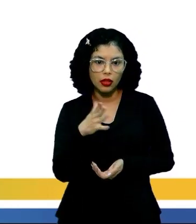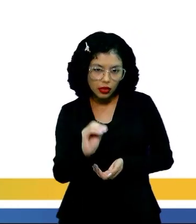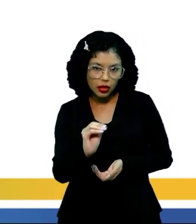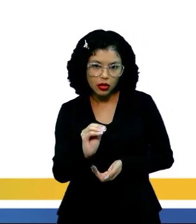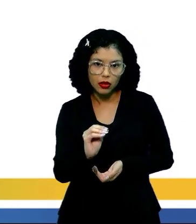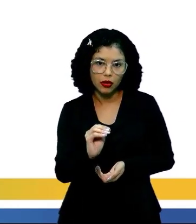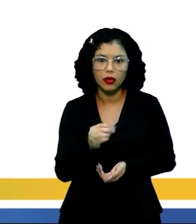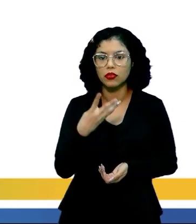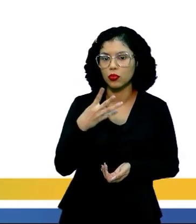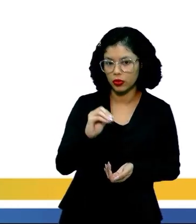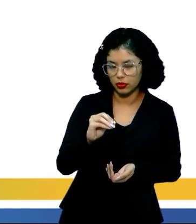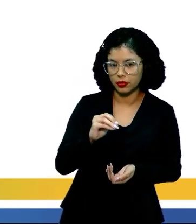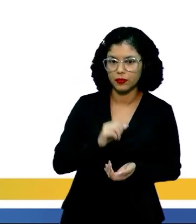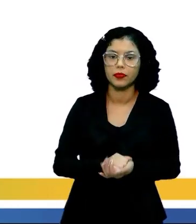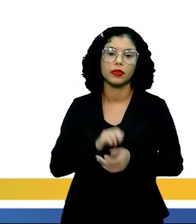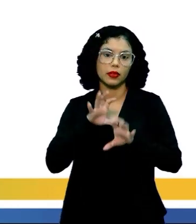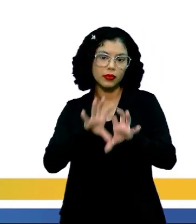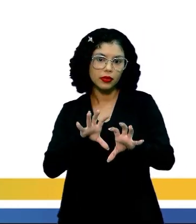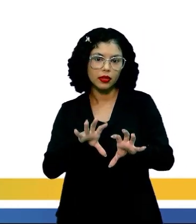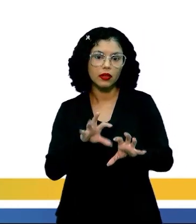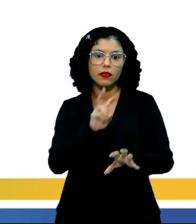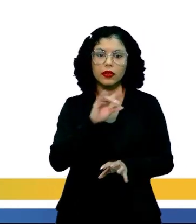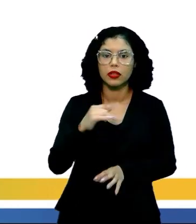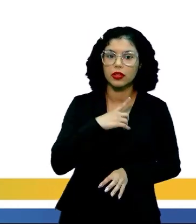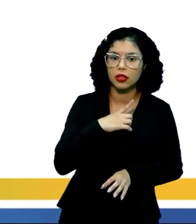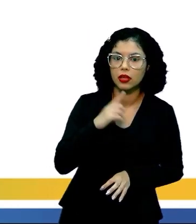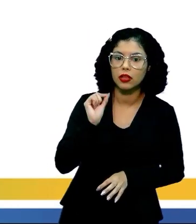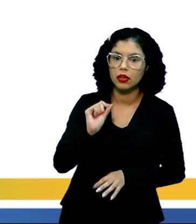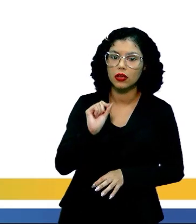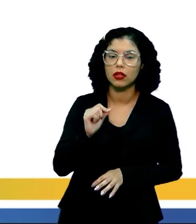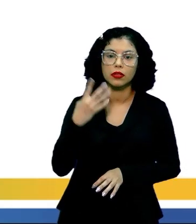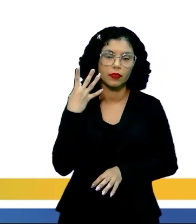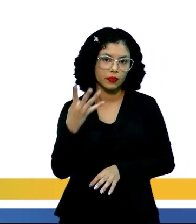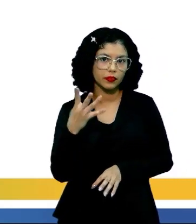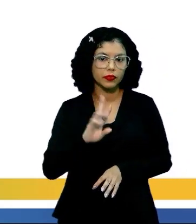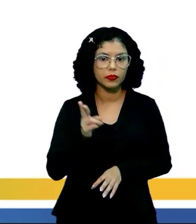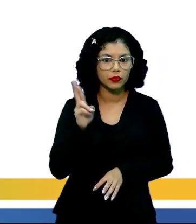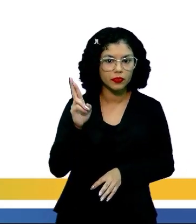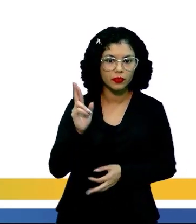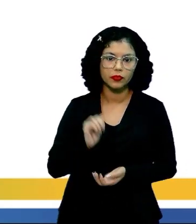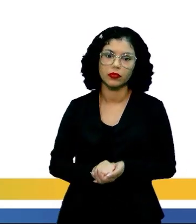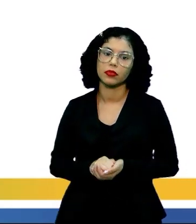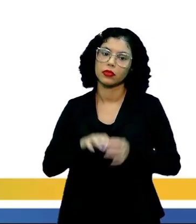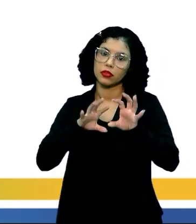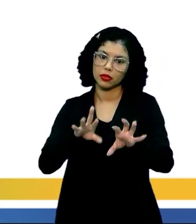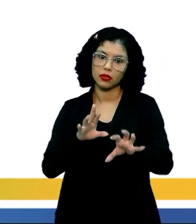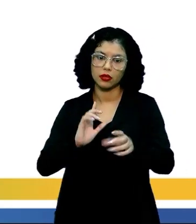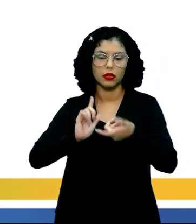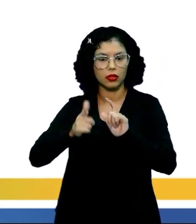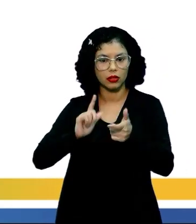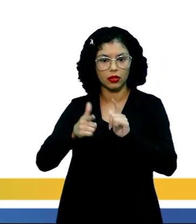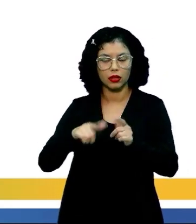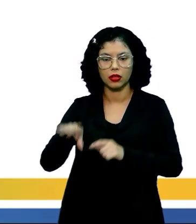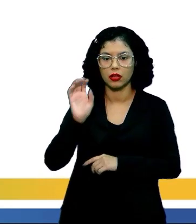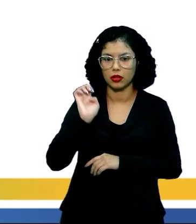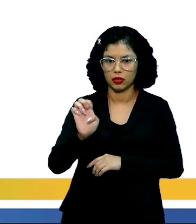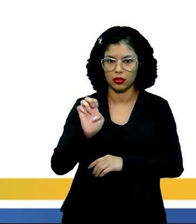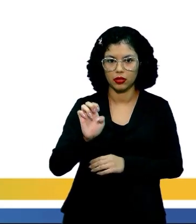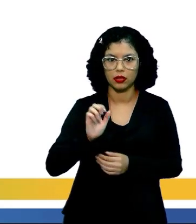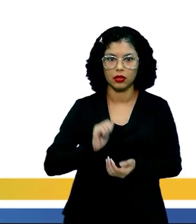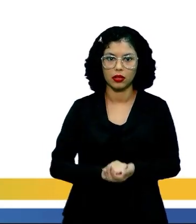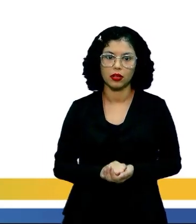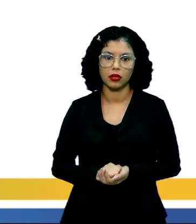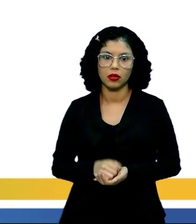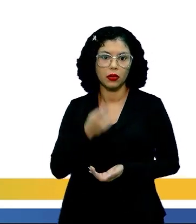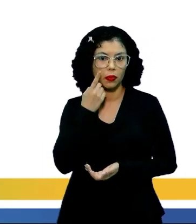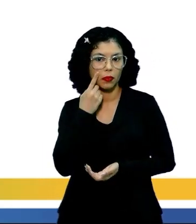10% de 40. Logo, ele vai ter um desconto de R$4. Logo, a alternativa é a letra E.